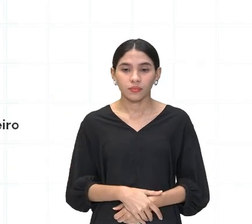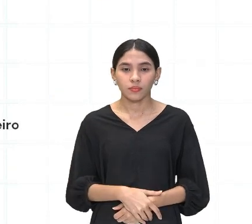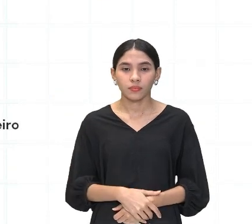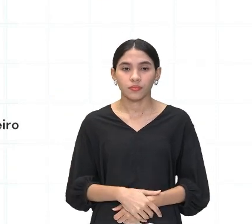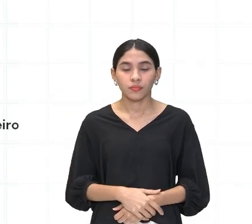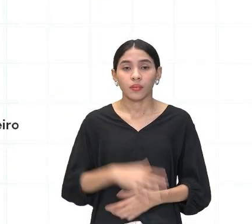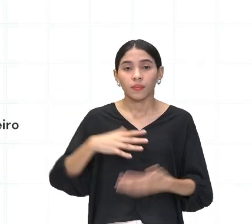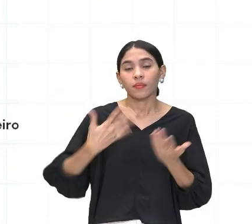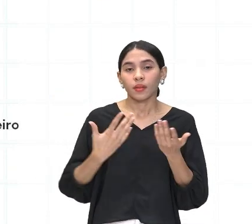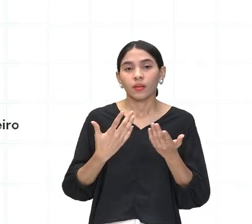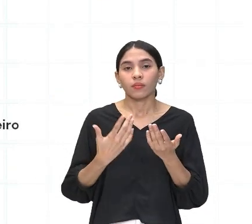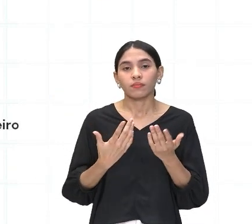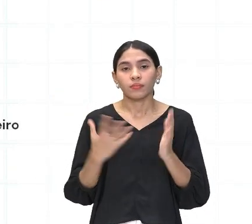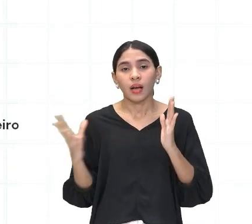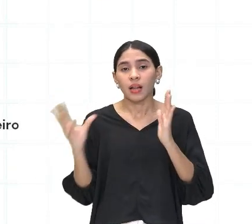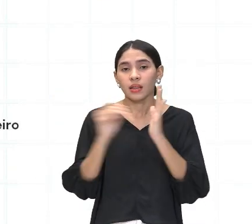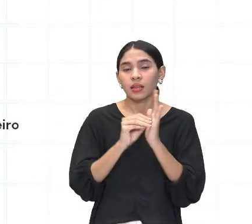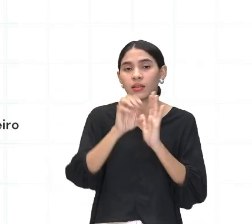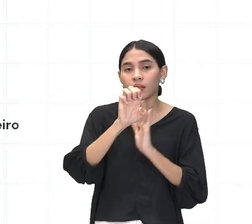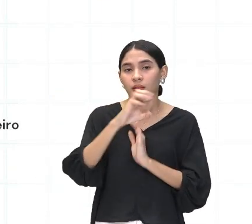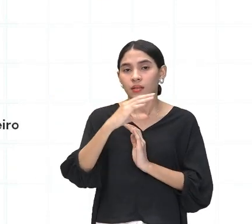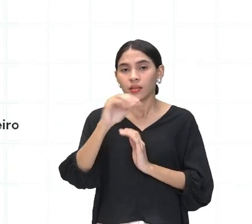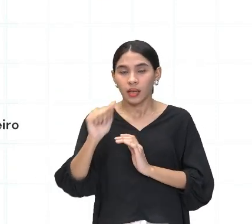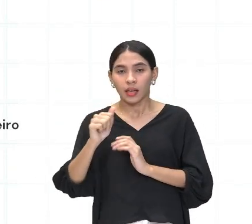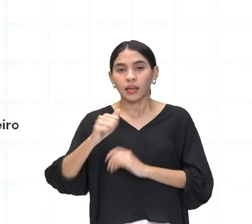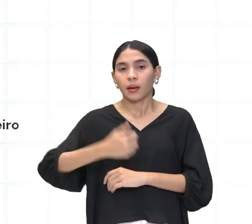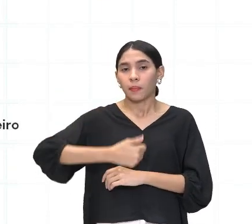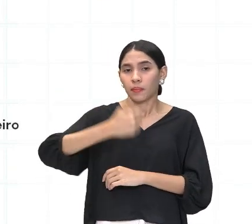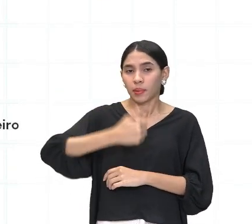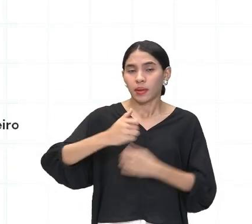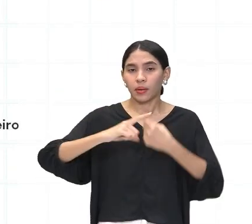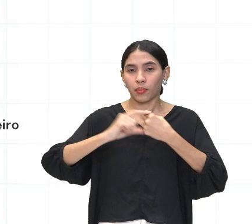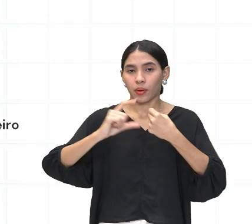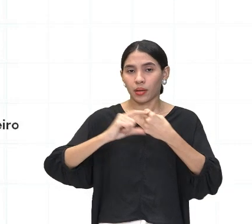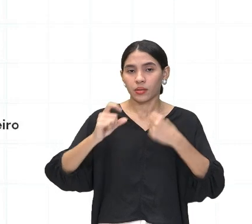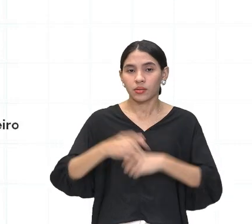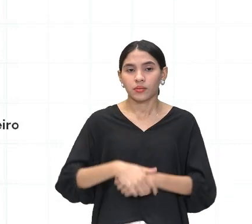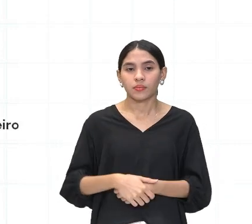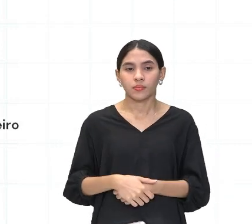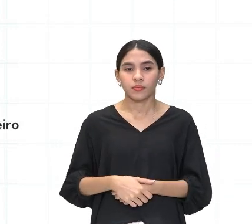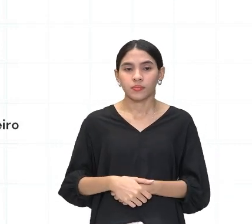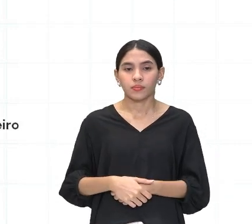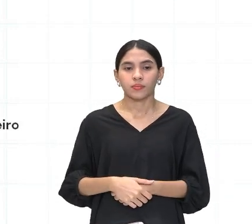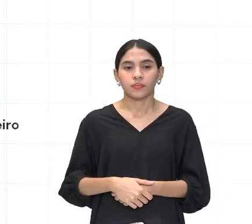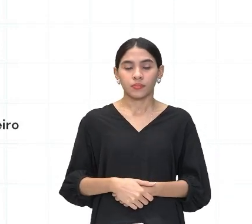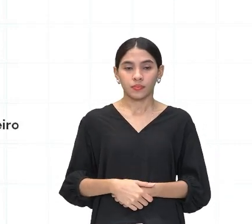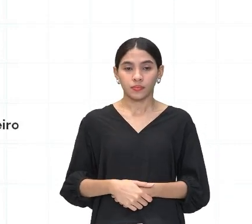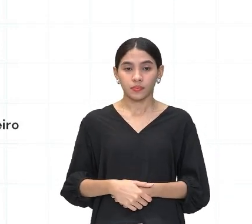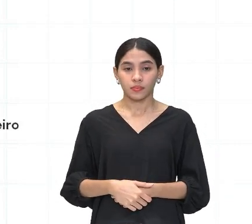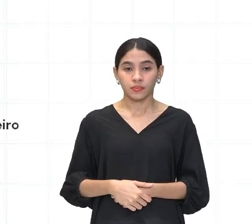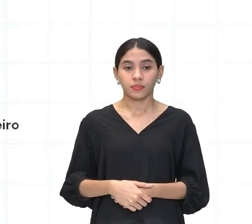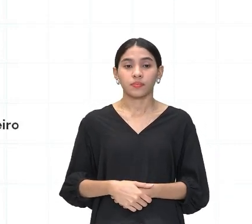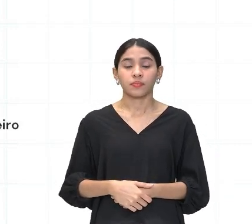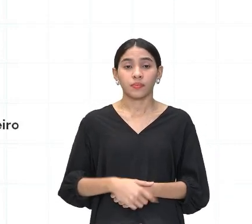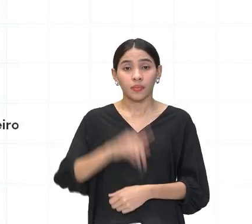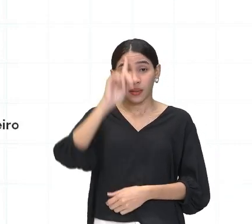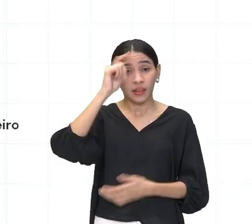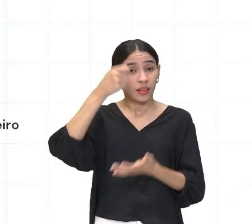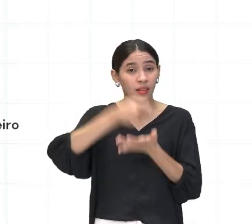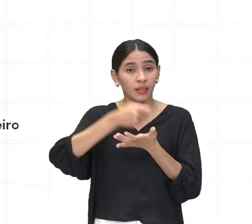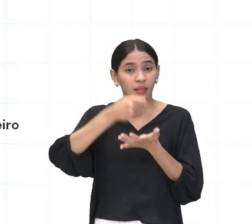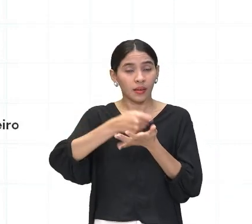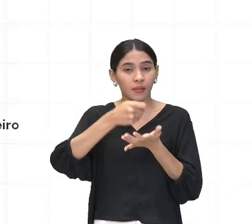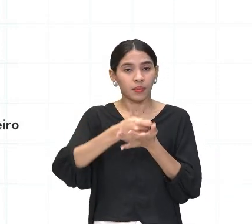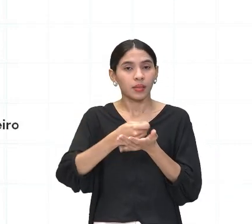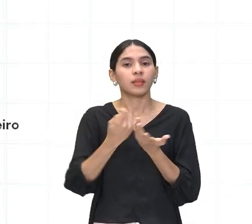ECA, justamente aí no seu primeiro artigo, lá nas disposições preliminares, olha só, ele define